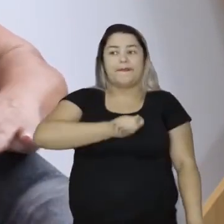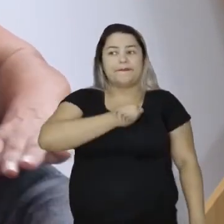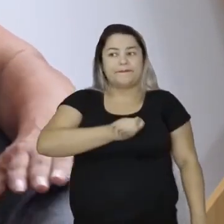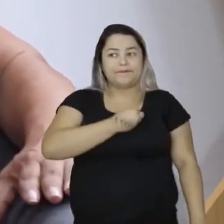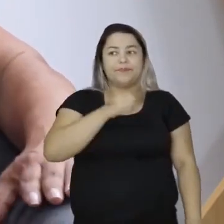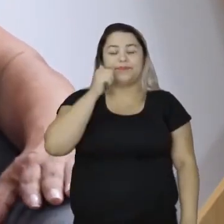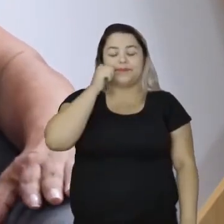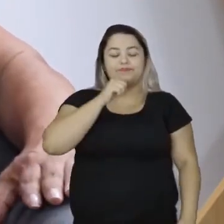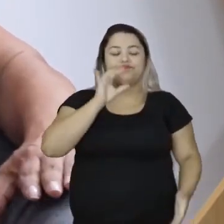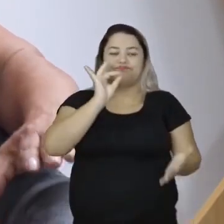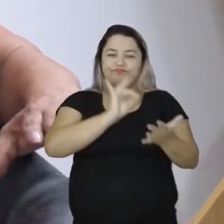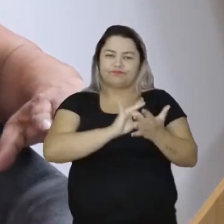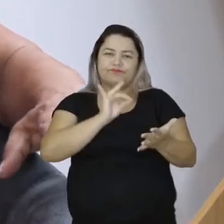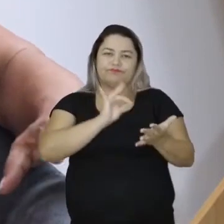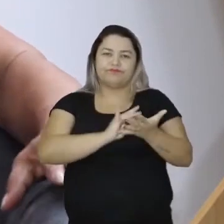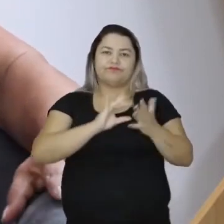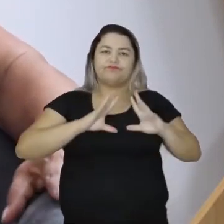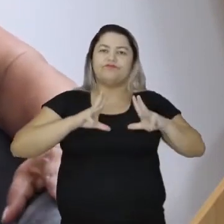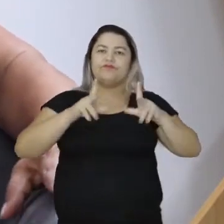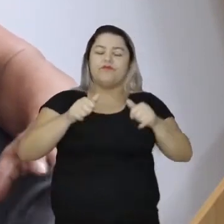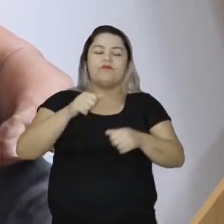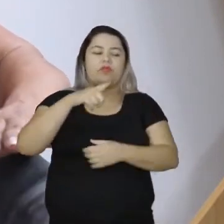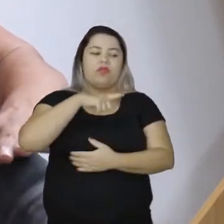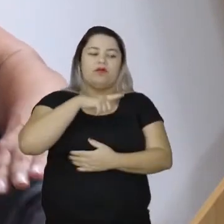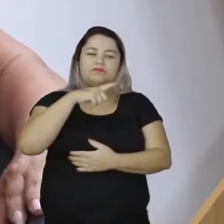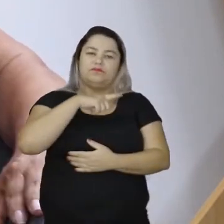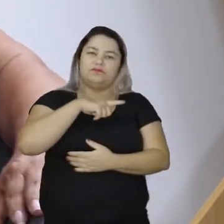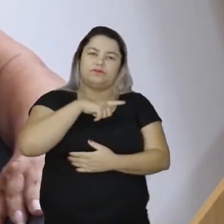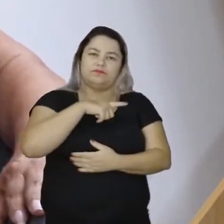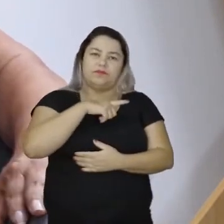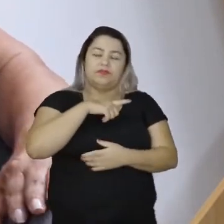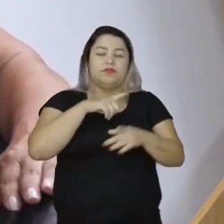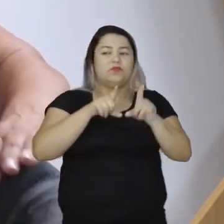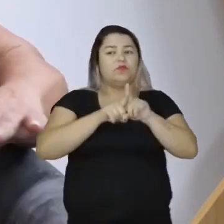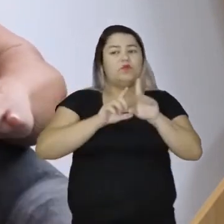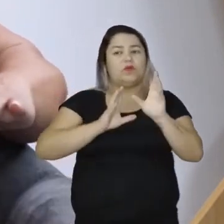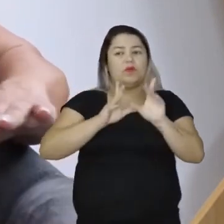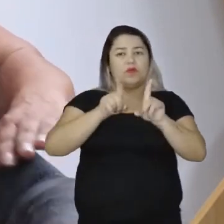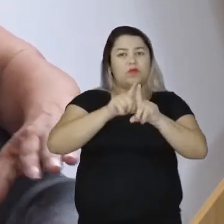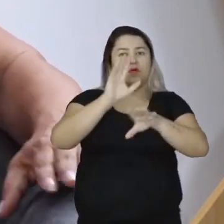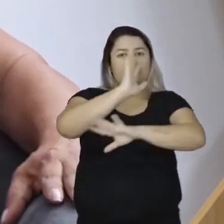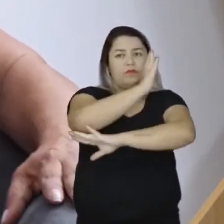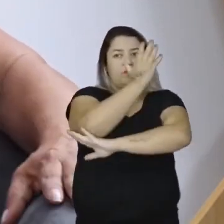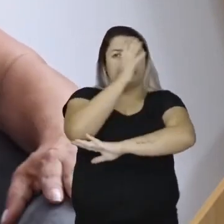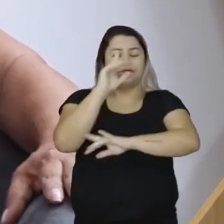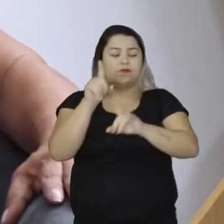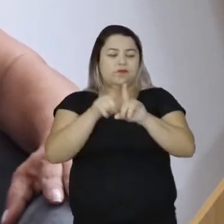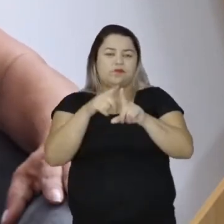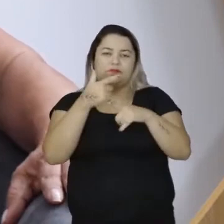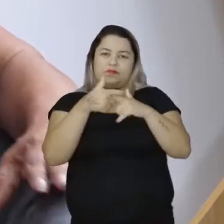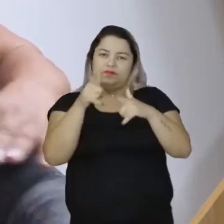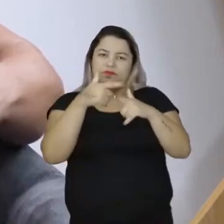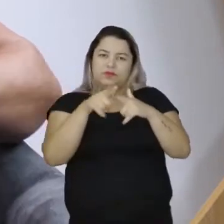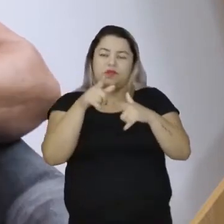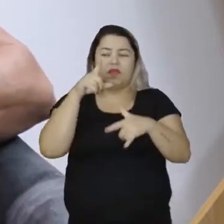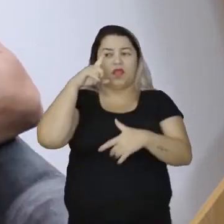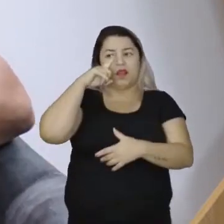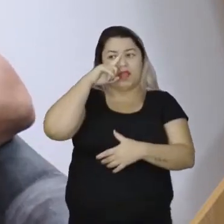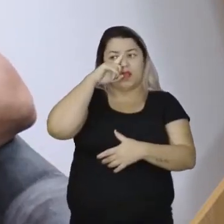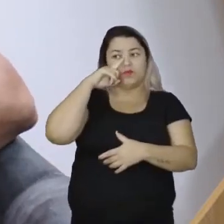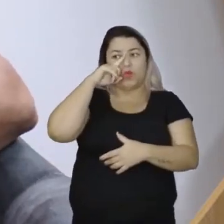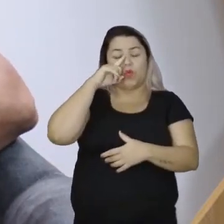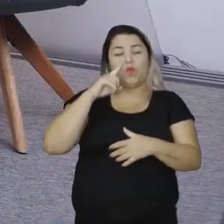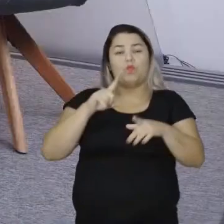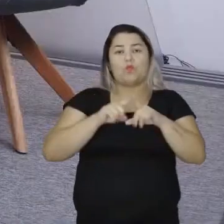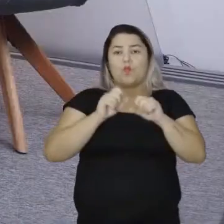algo real. Toda vez que se tem um desastre ambiental, um problema ambiental grave, como a seca